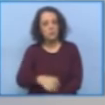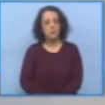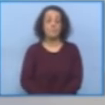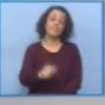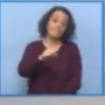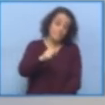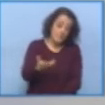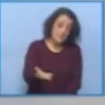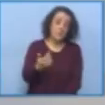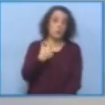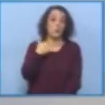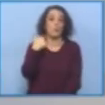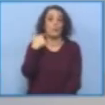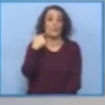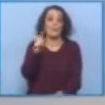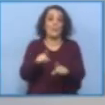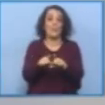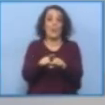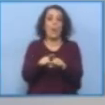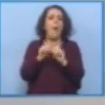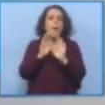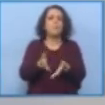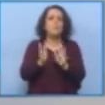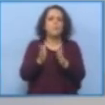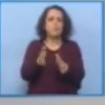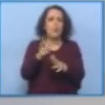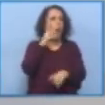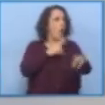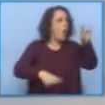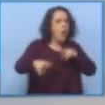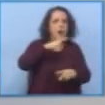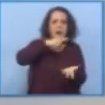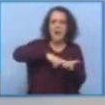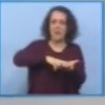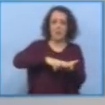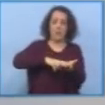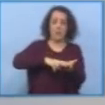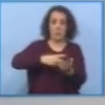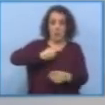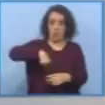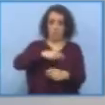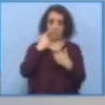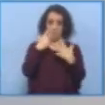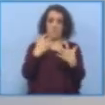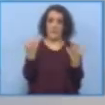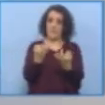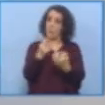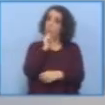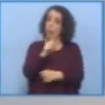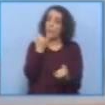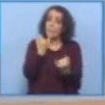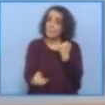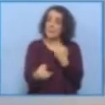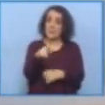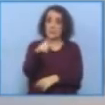quer dizer, hoje não é preciso olhar muito a realidade, nós chocamos com isso. De facto, pode-se correr esse risco. De qualquer